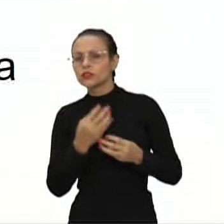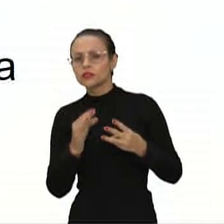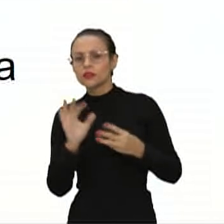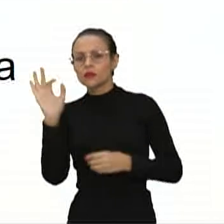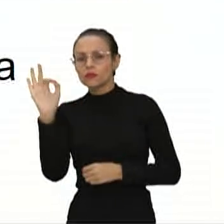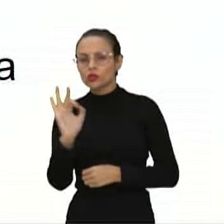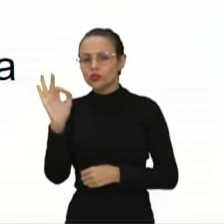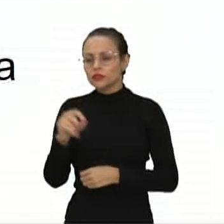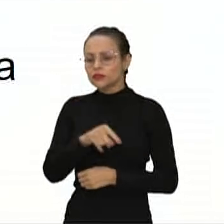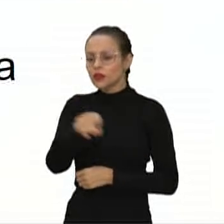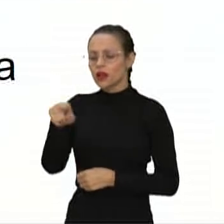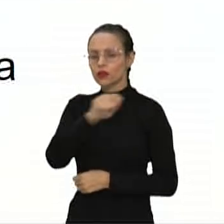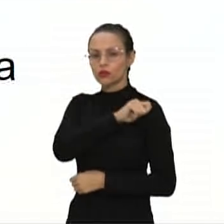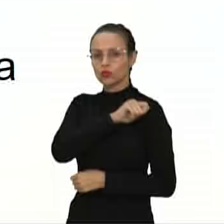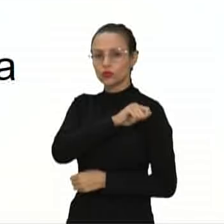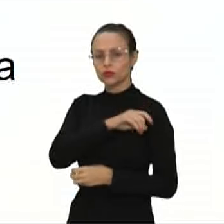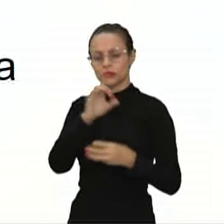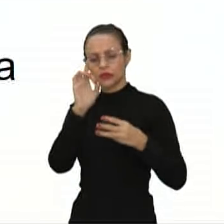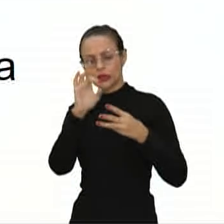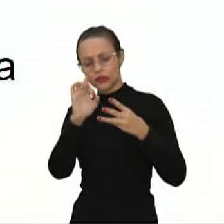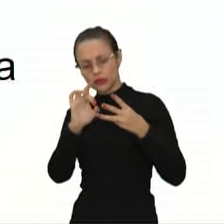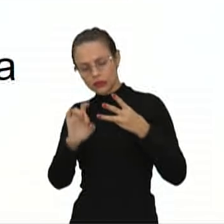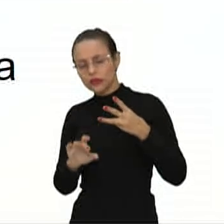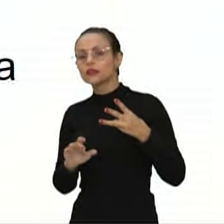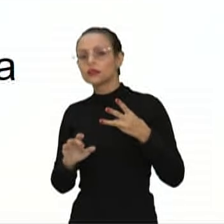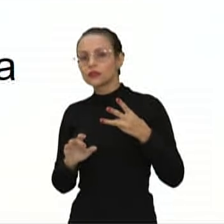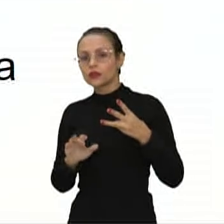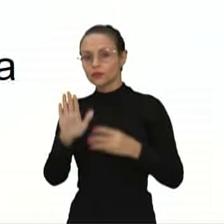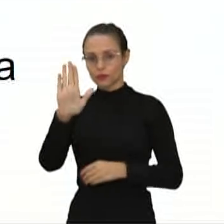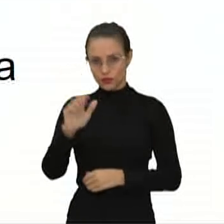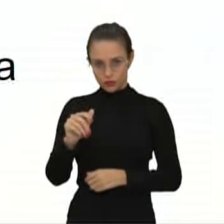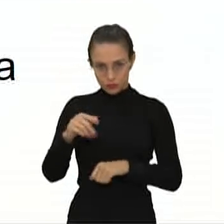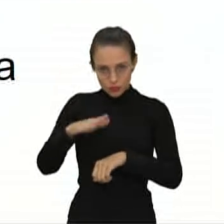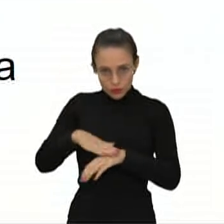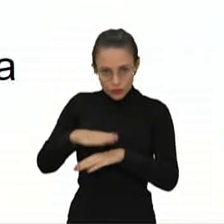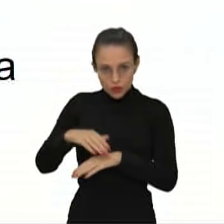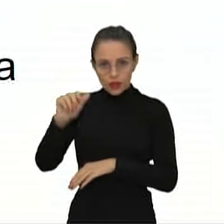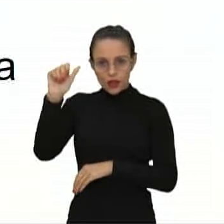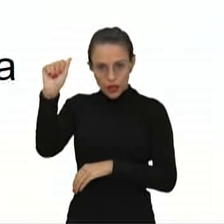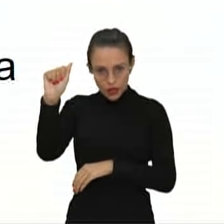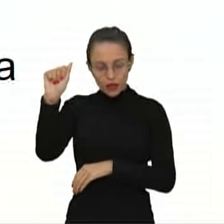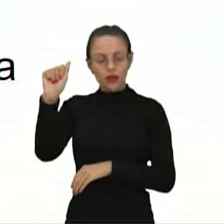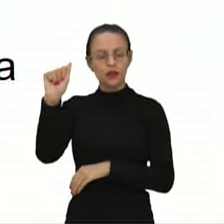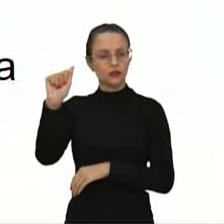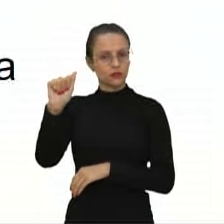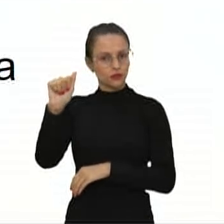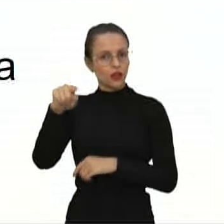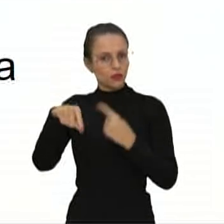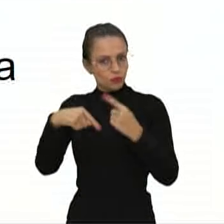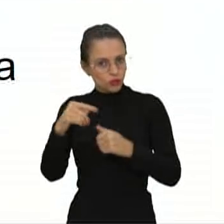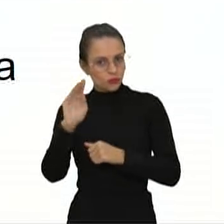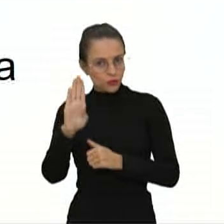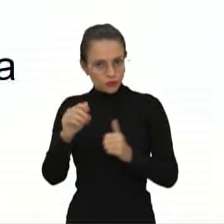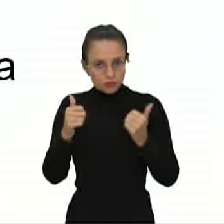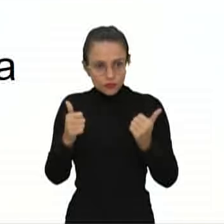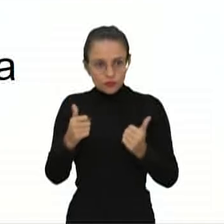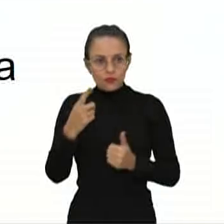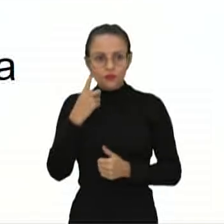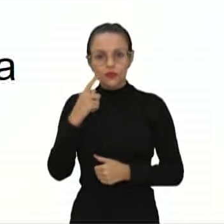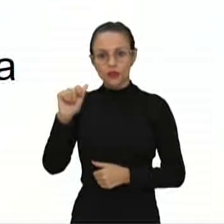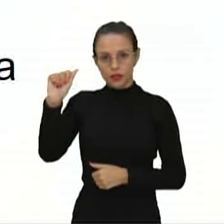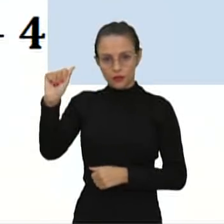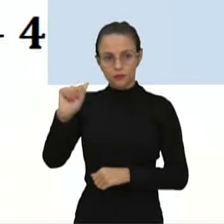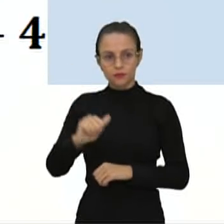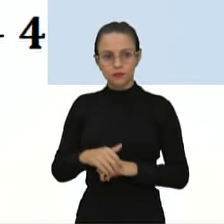alunos que escolheram cada modalidade? Vamos fazer então a A primeiro e a B, daí eu vou deixar vocês fazerem, tá bom? Vamos lá para